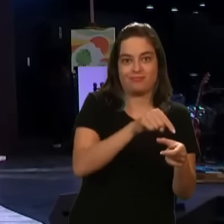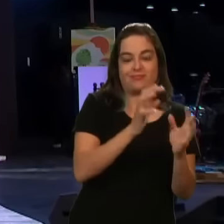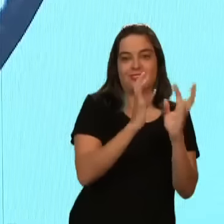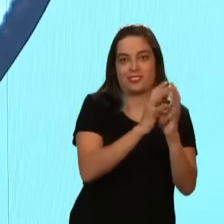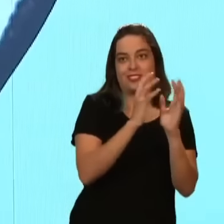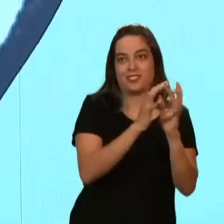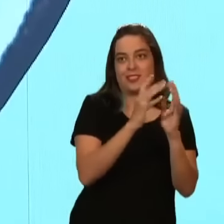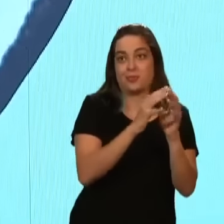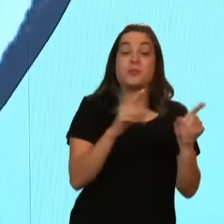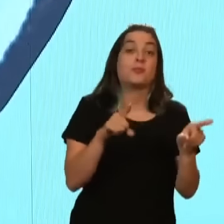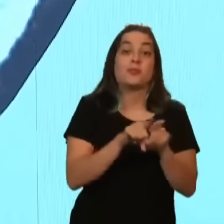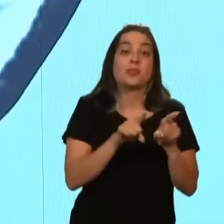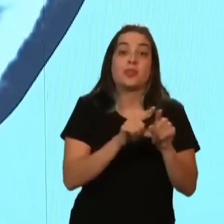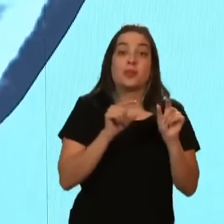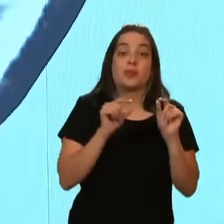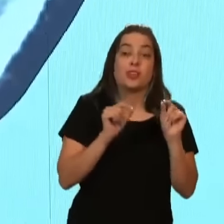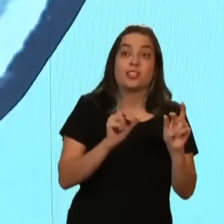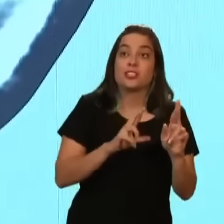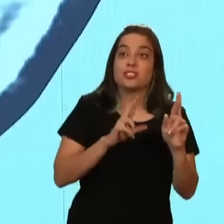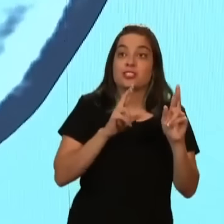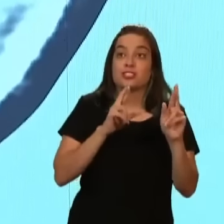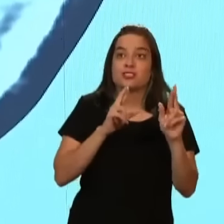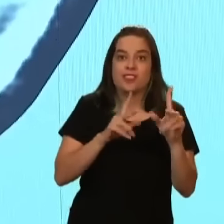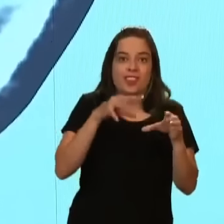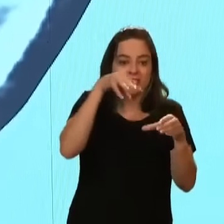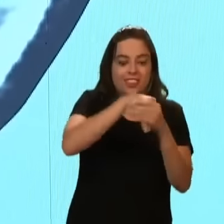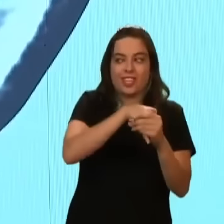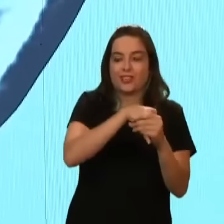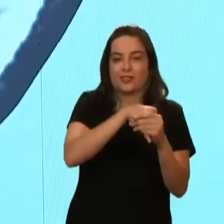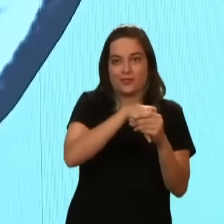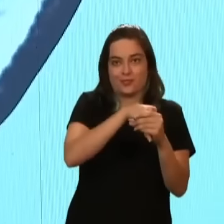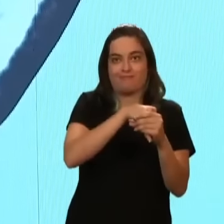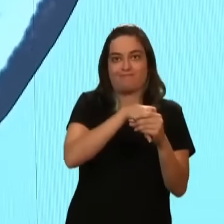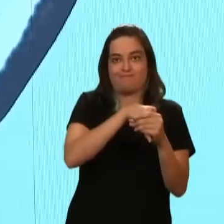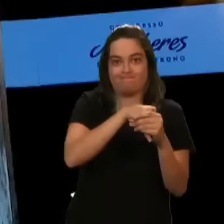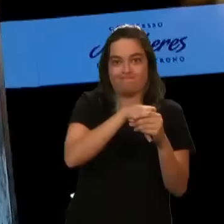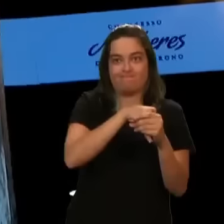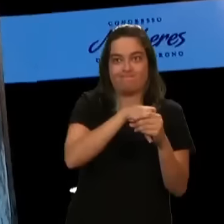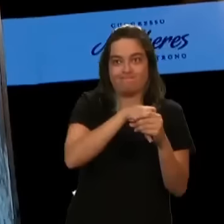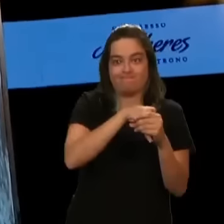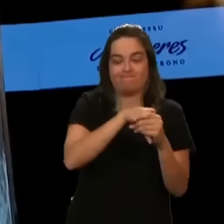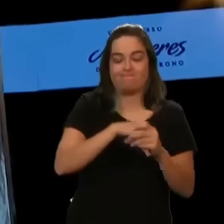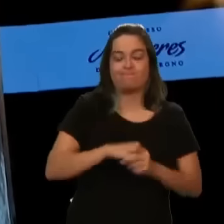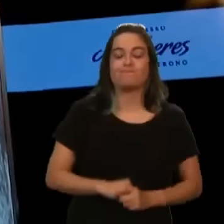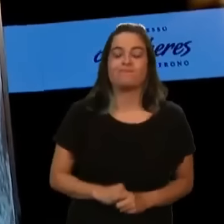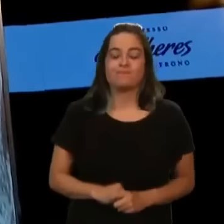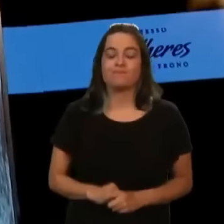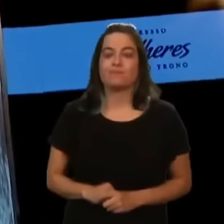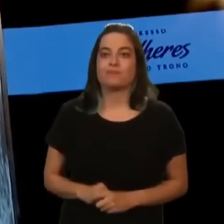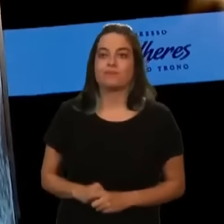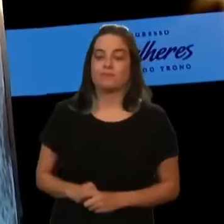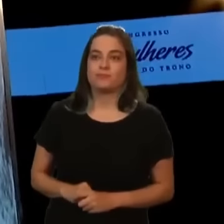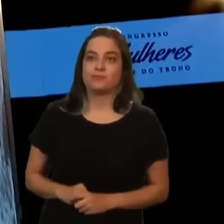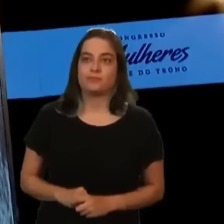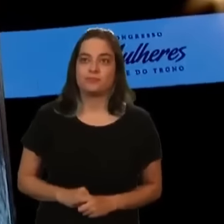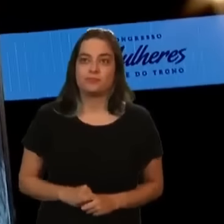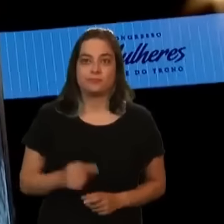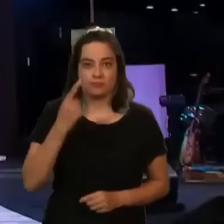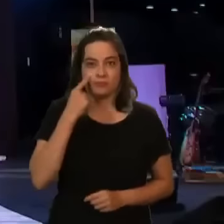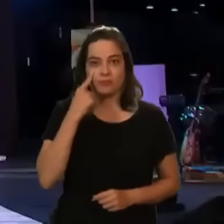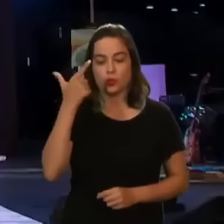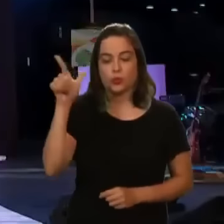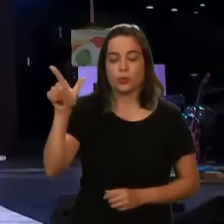a diferença nas cavidades. Em 2022, Não, vou mostrar outra